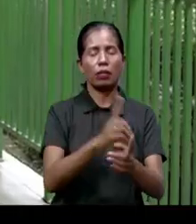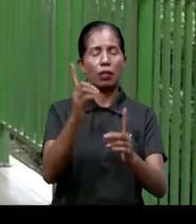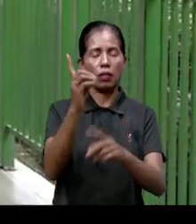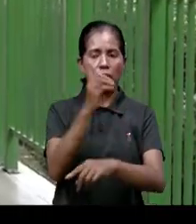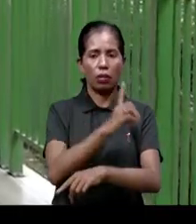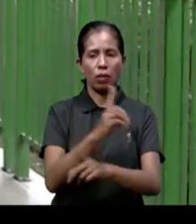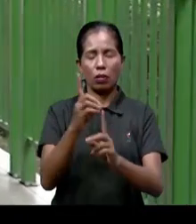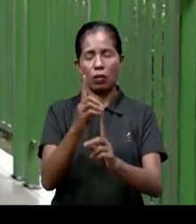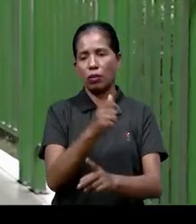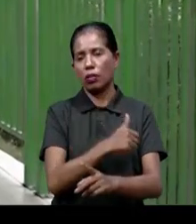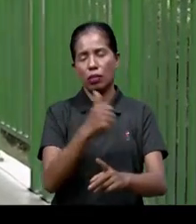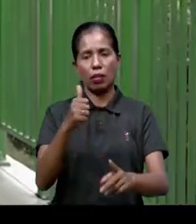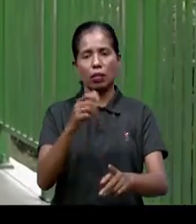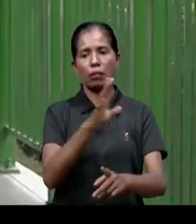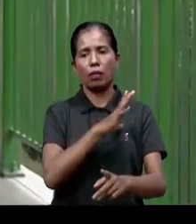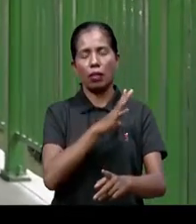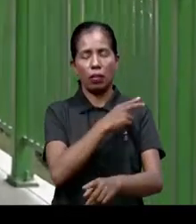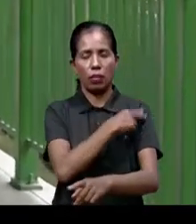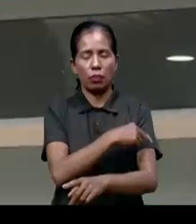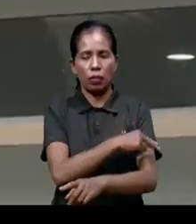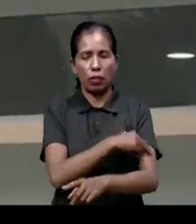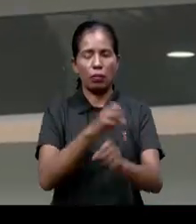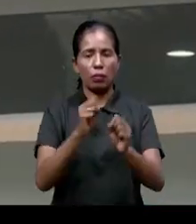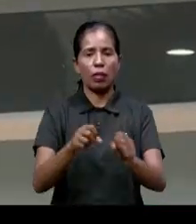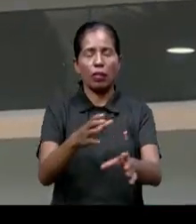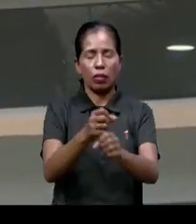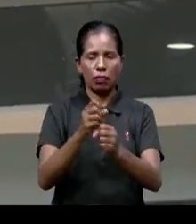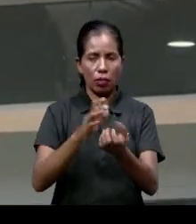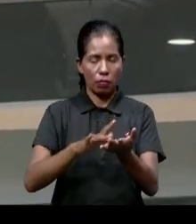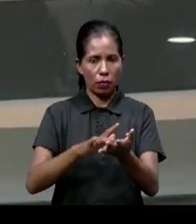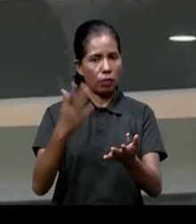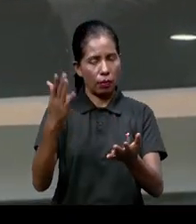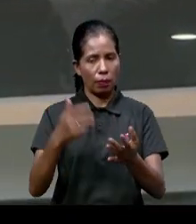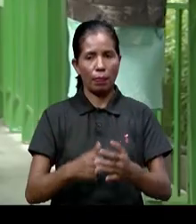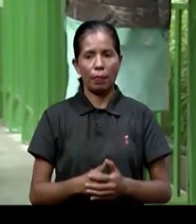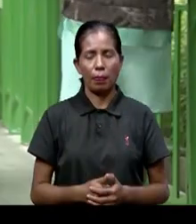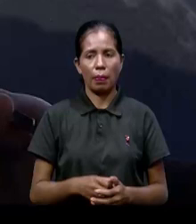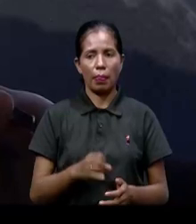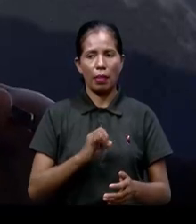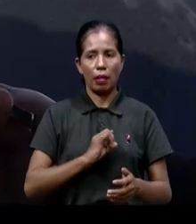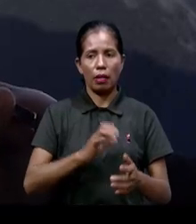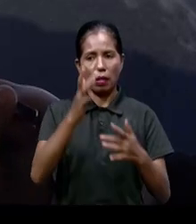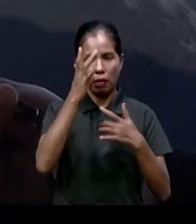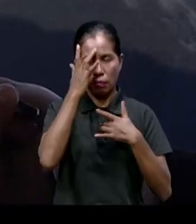seluk ba paciente ne, o di bahei ni hospital atu belesimo aimoruk refere. Hau moras,